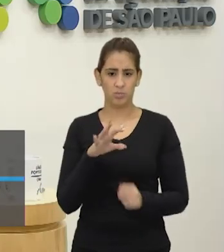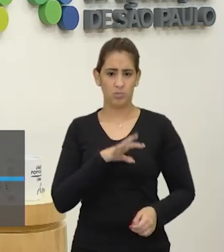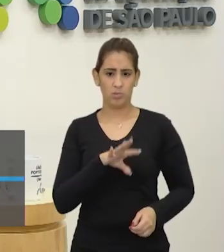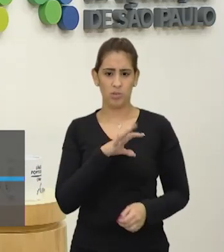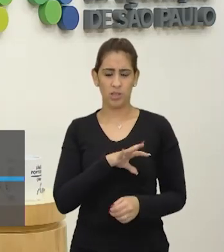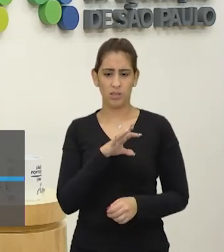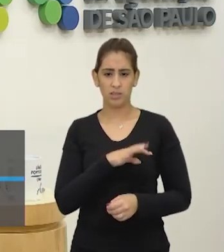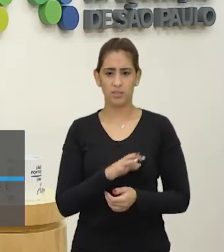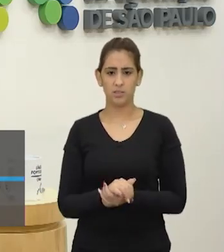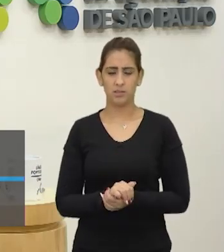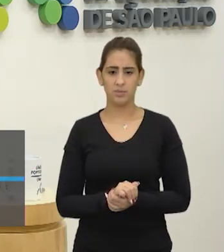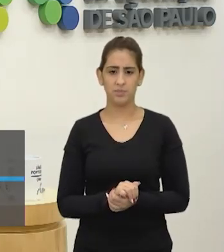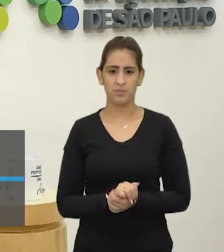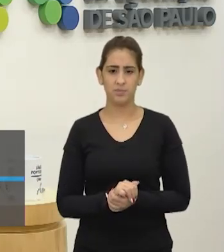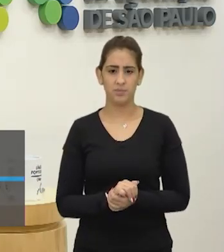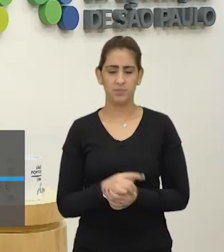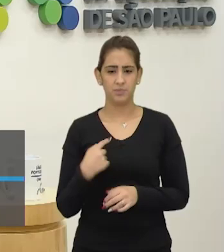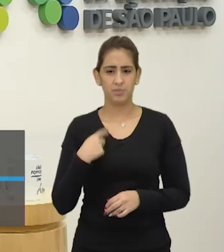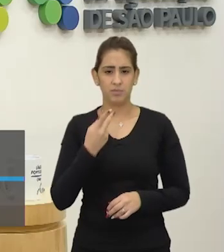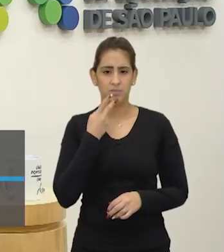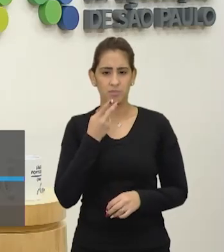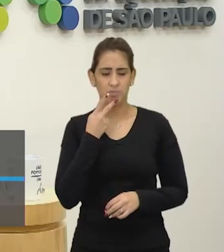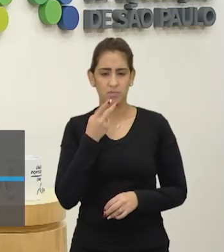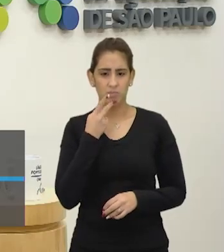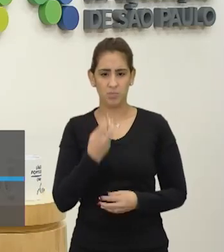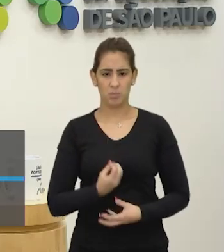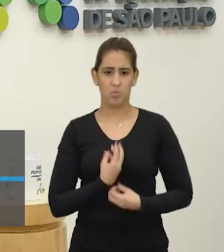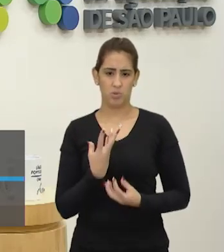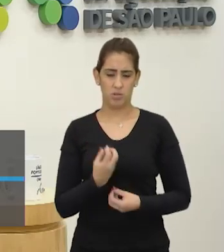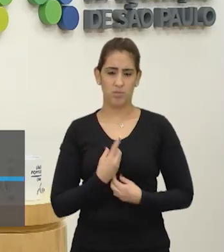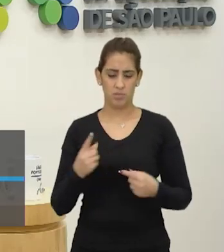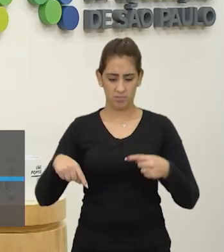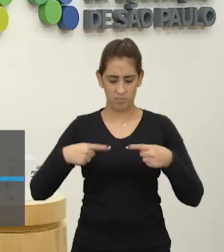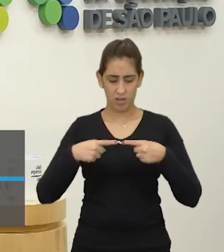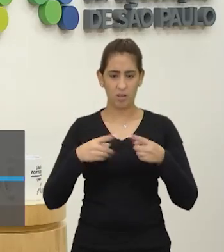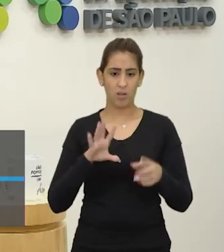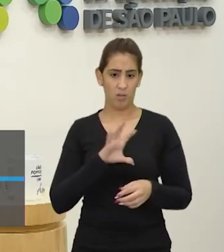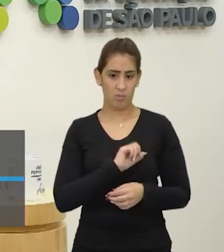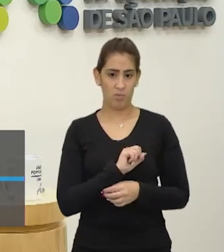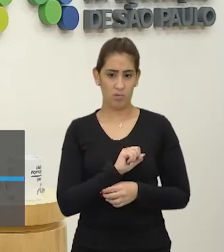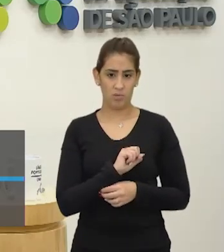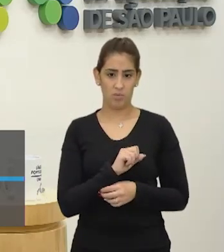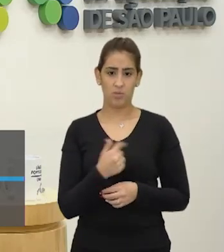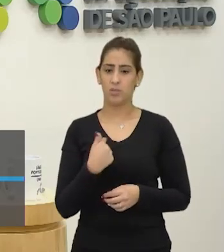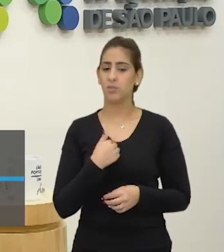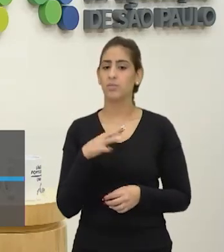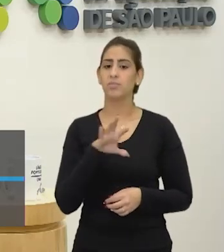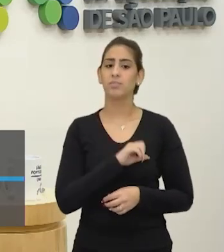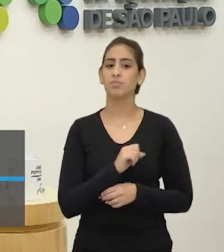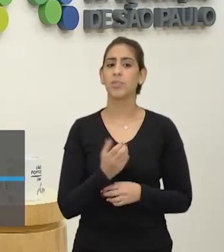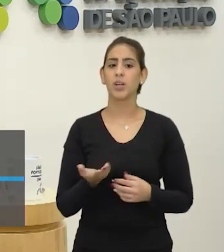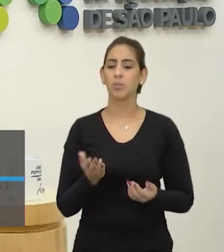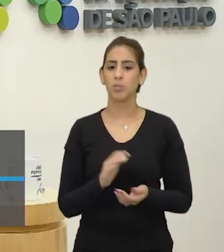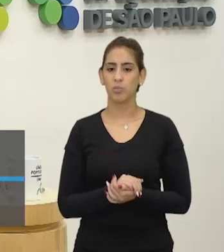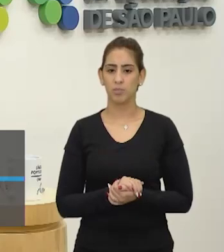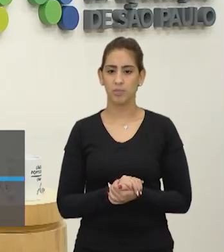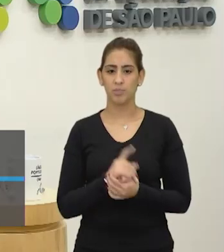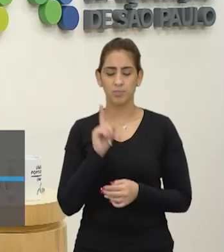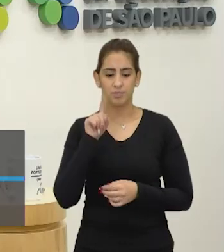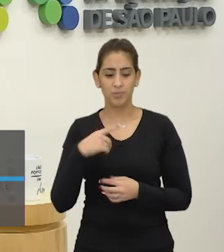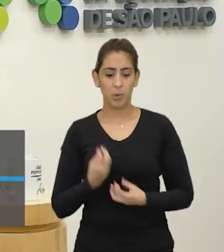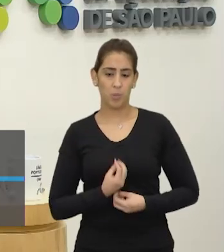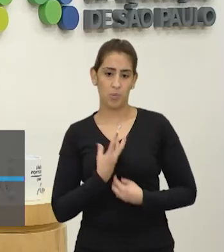inorgânico, ou seja, quando a gente fala de poemas ligados ao amor, assim, o Augusto dos Anjos não é esse cara. Ele